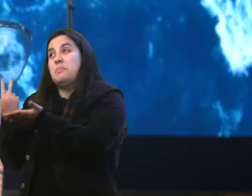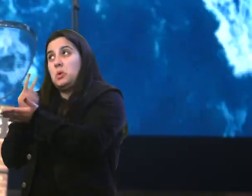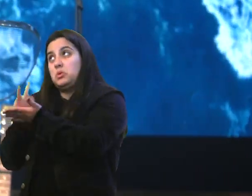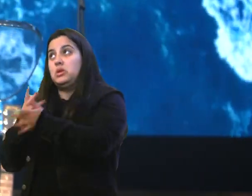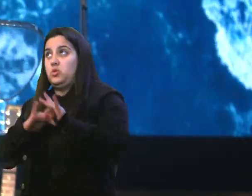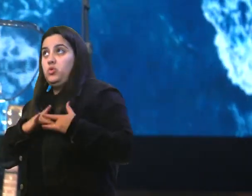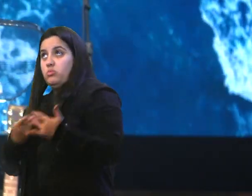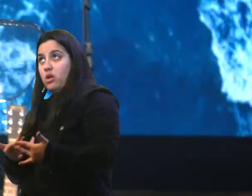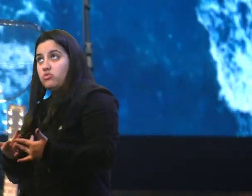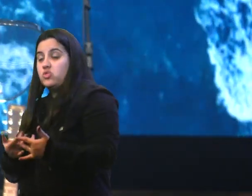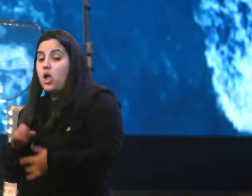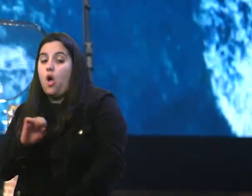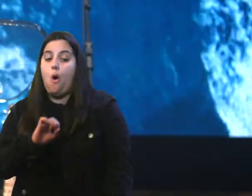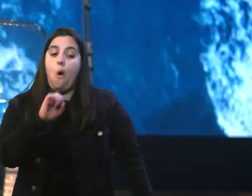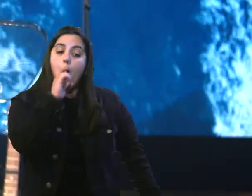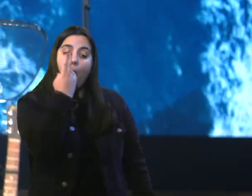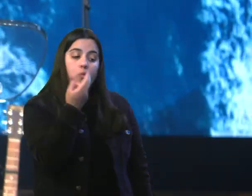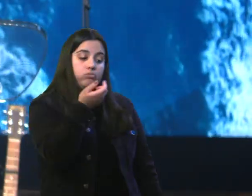humildemente, ou